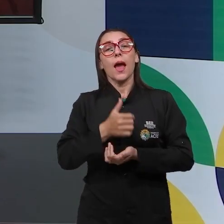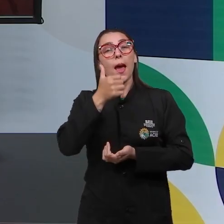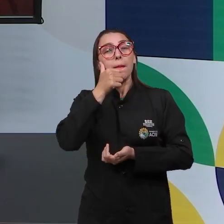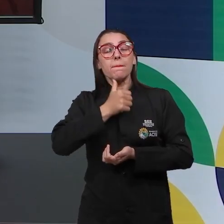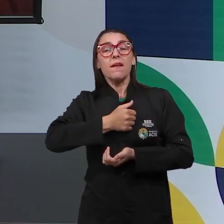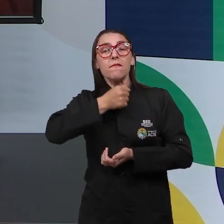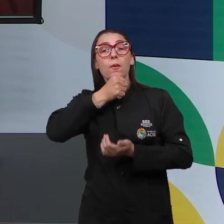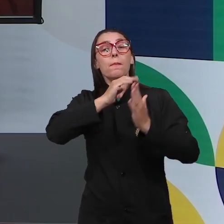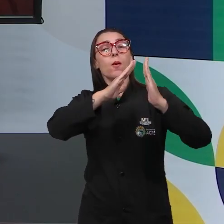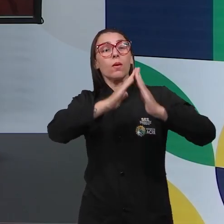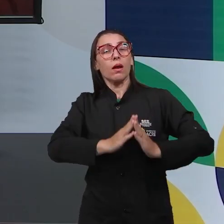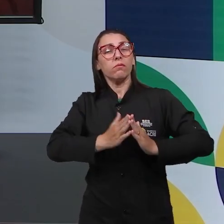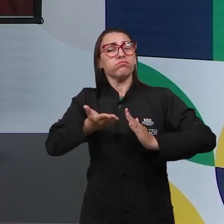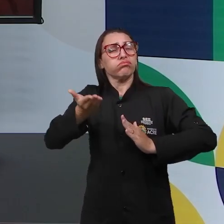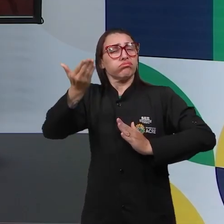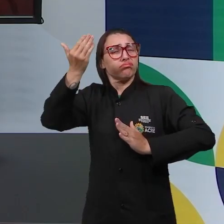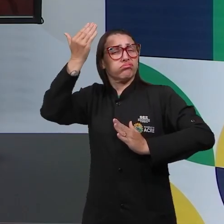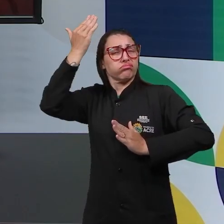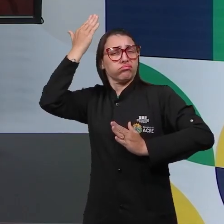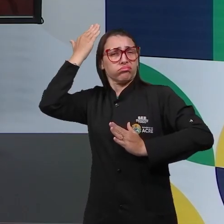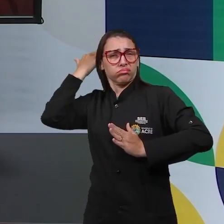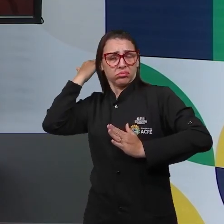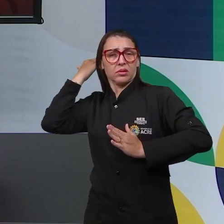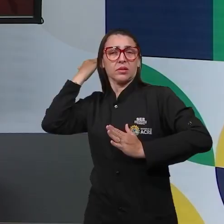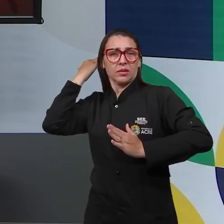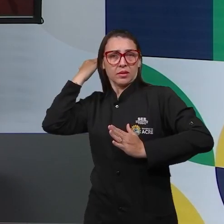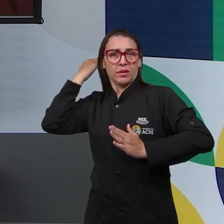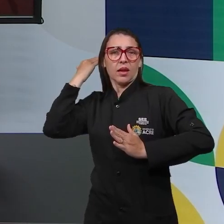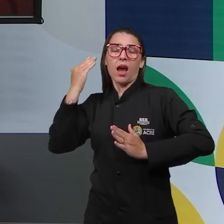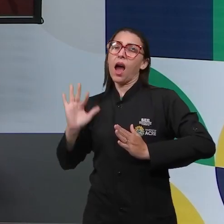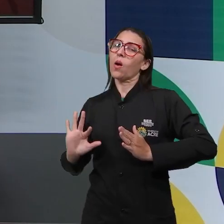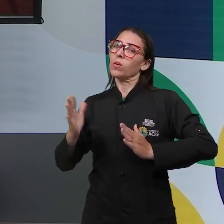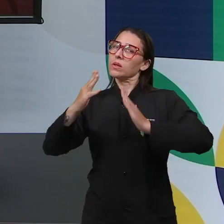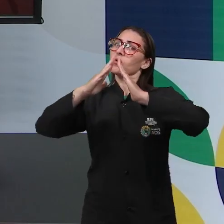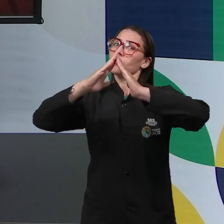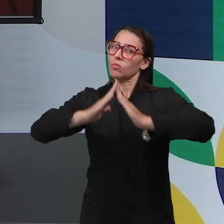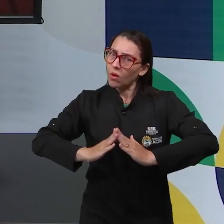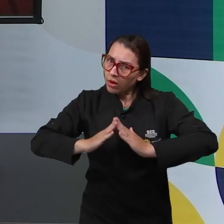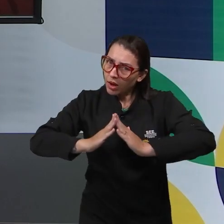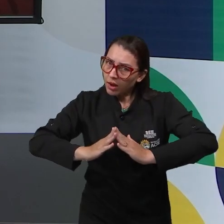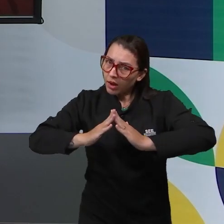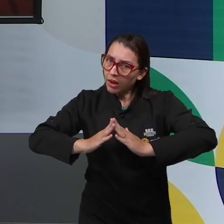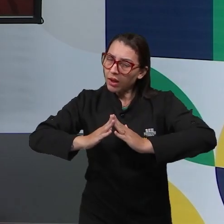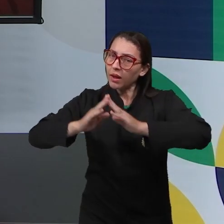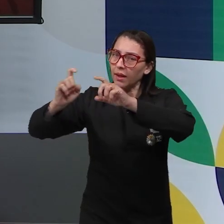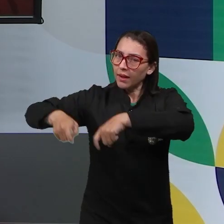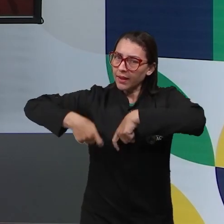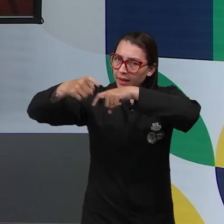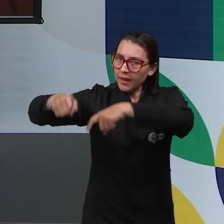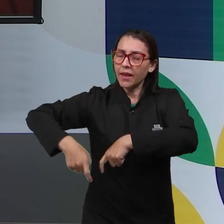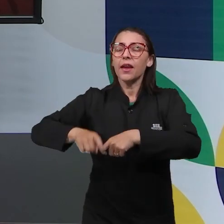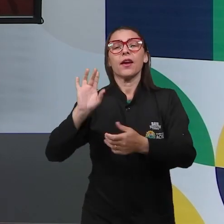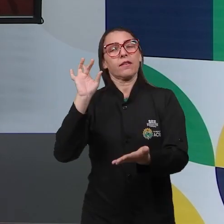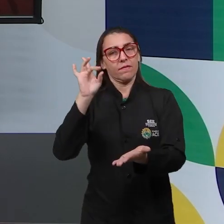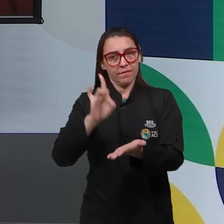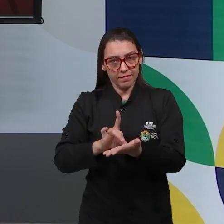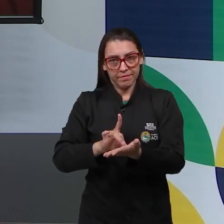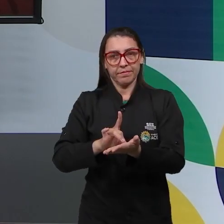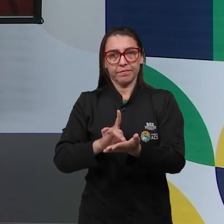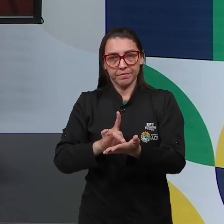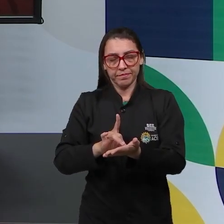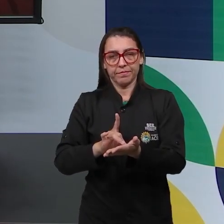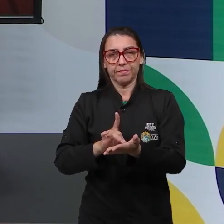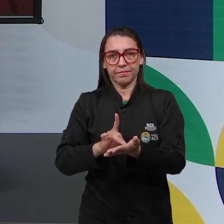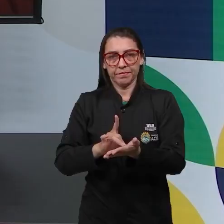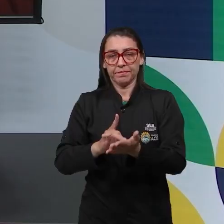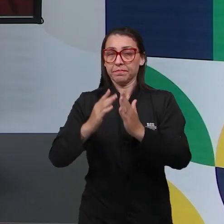que quando ela morava no Seringal, não sei da onde, ou seja, esse fato de morar no Seringal é um fato cotidiano, é um fato real. Porque